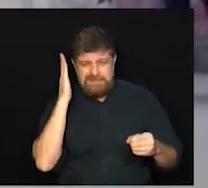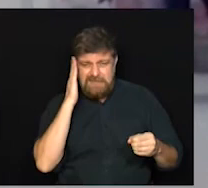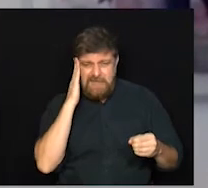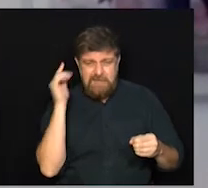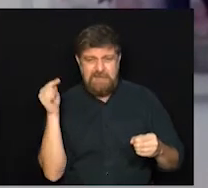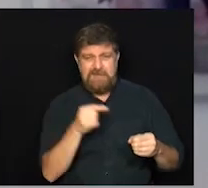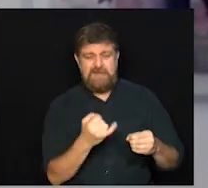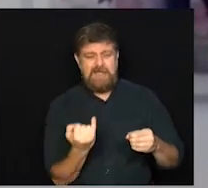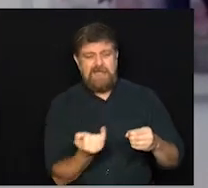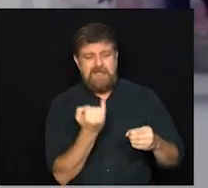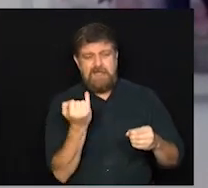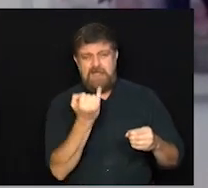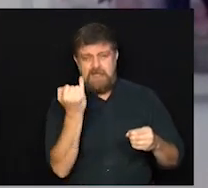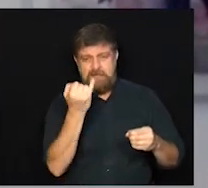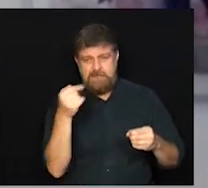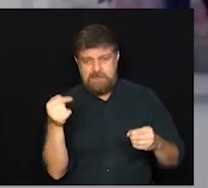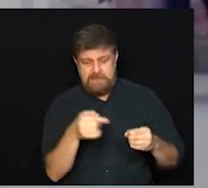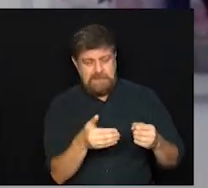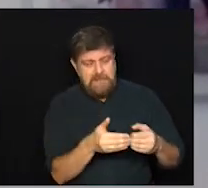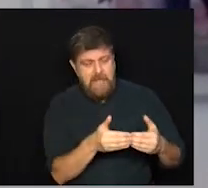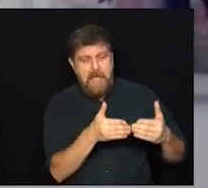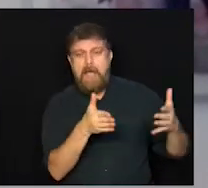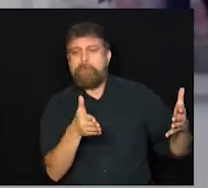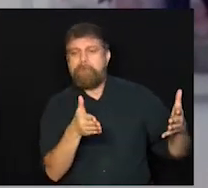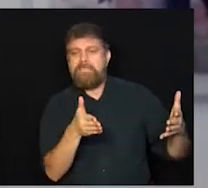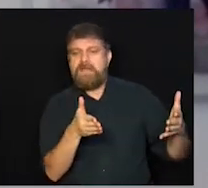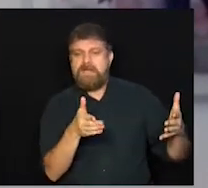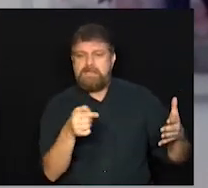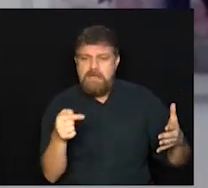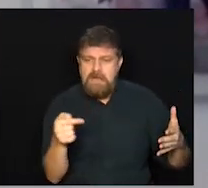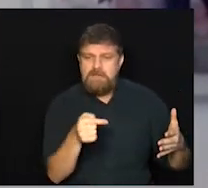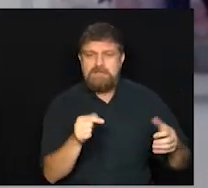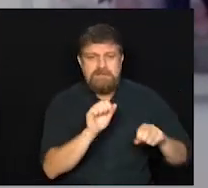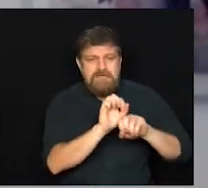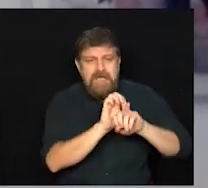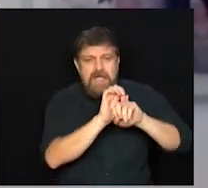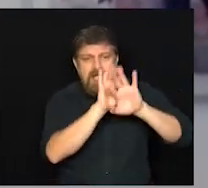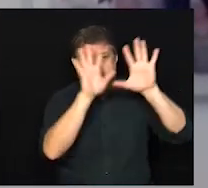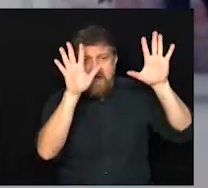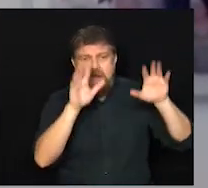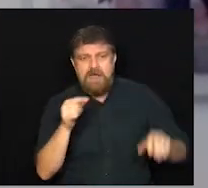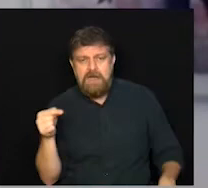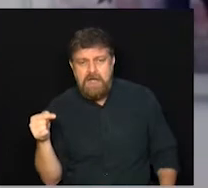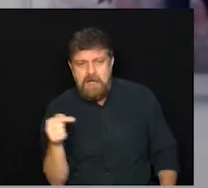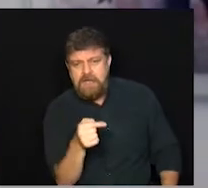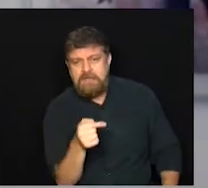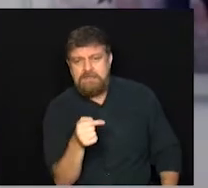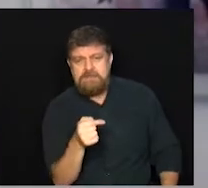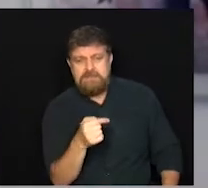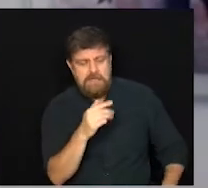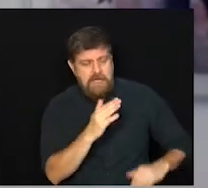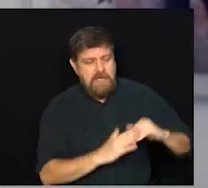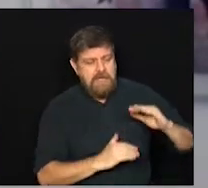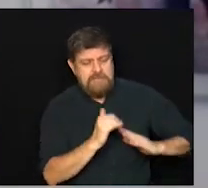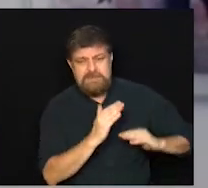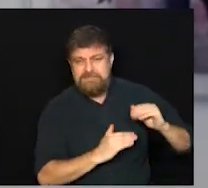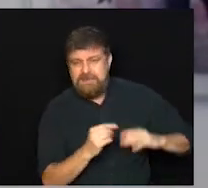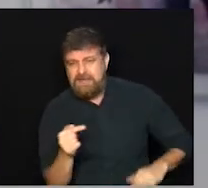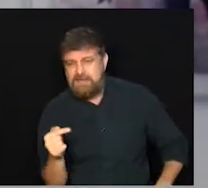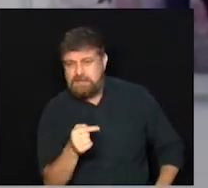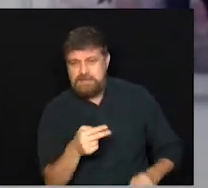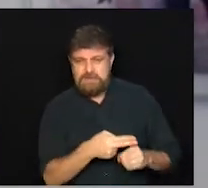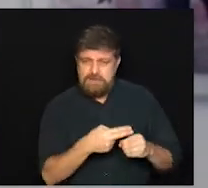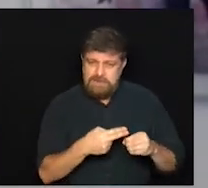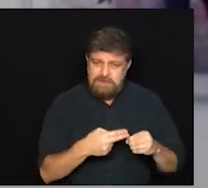importância dela ser mais aberta e ser mais clara a respeito das suas, não só dos